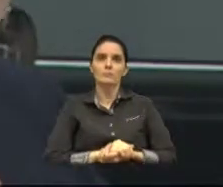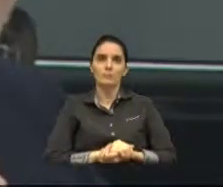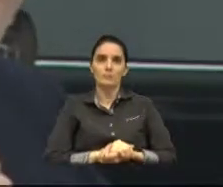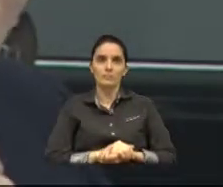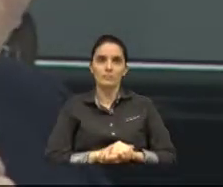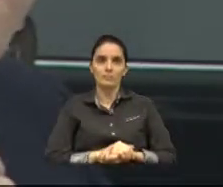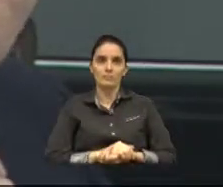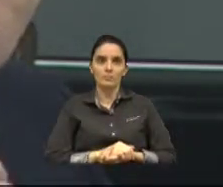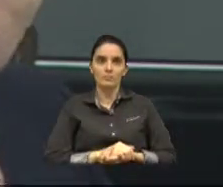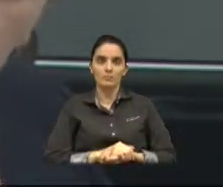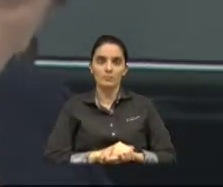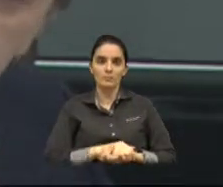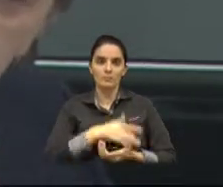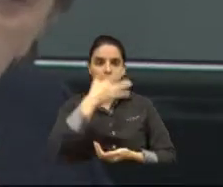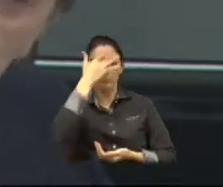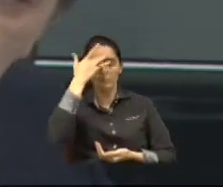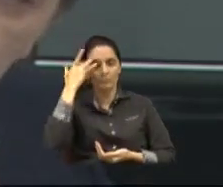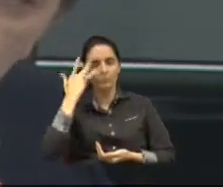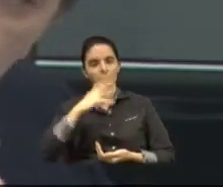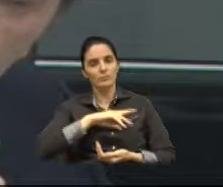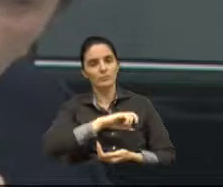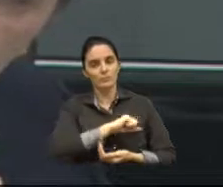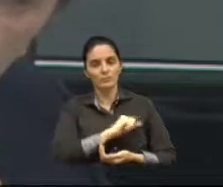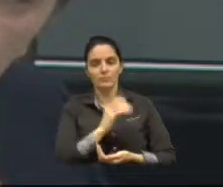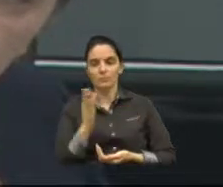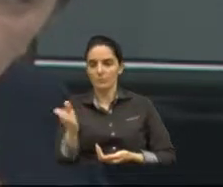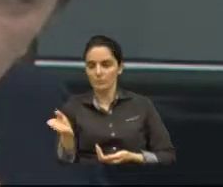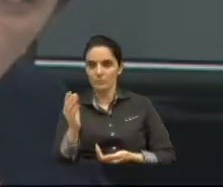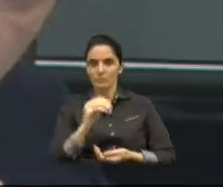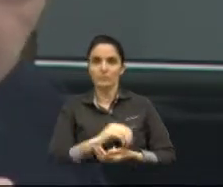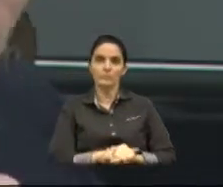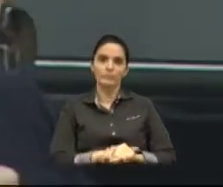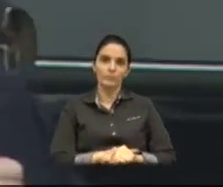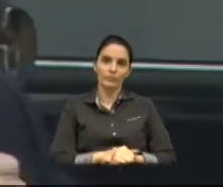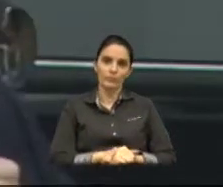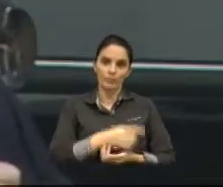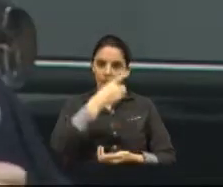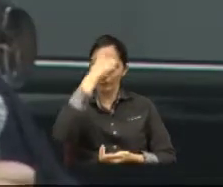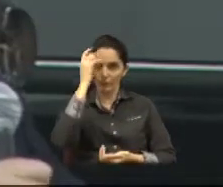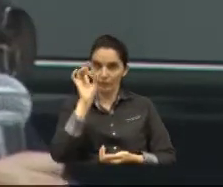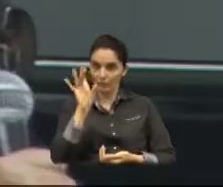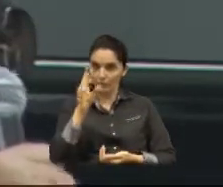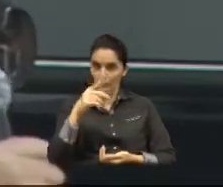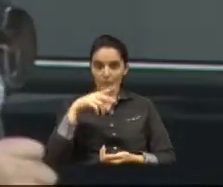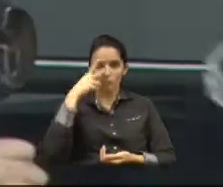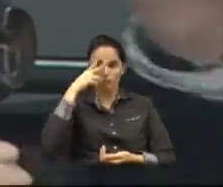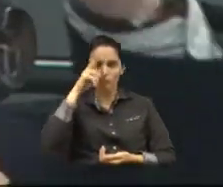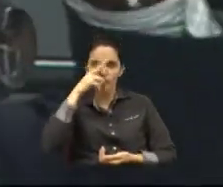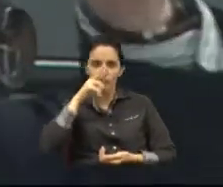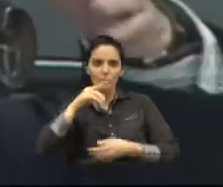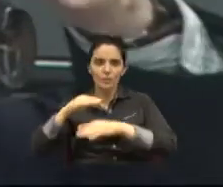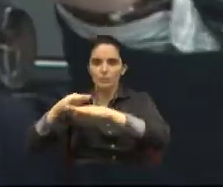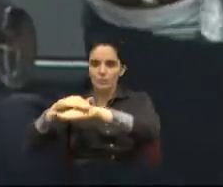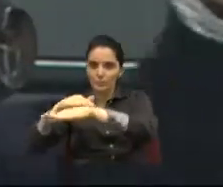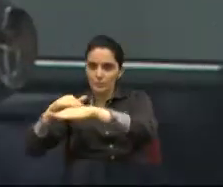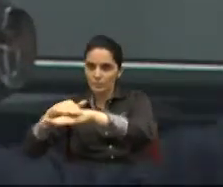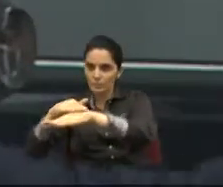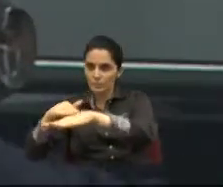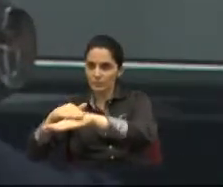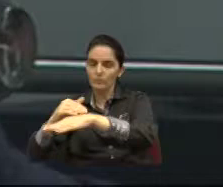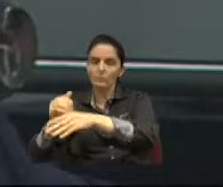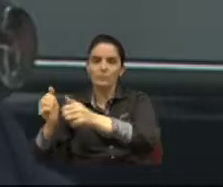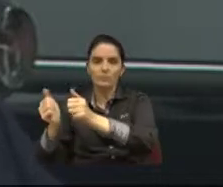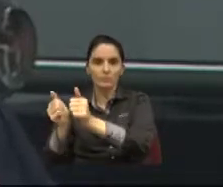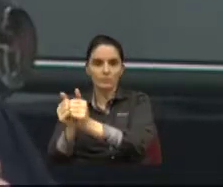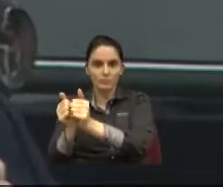todos aqui da cidade. Eu me lembro quando conversava com o Paulo, juntamente no seu escritório, com